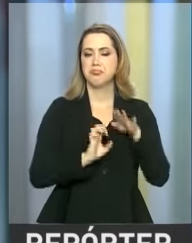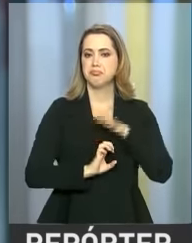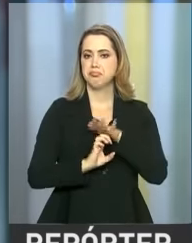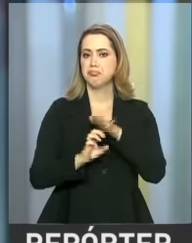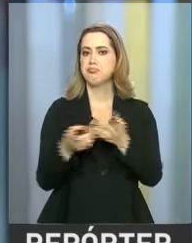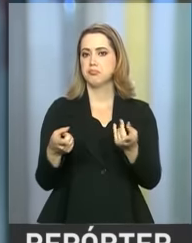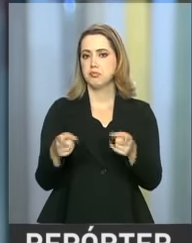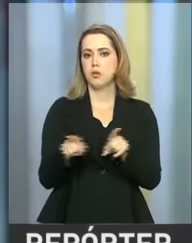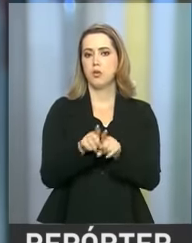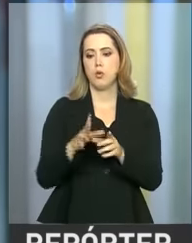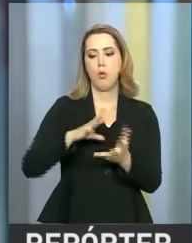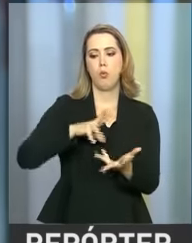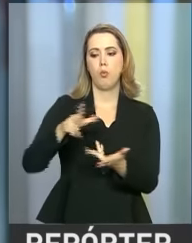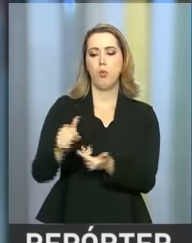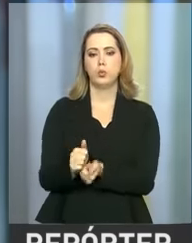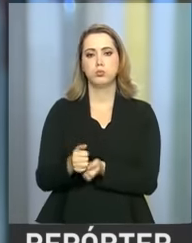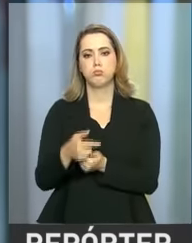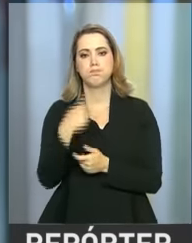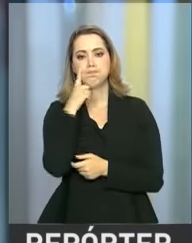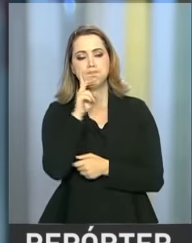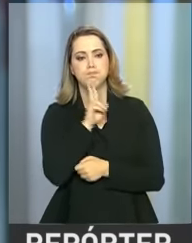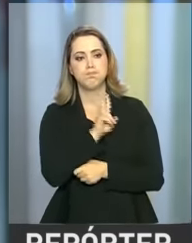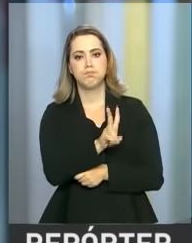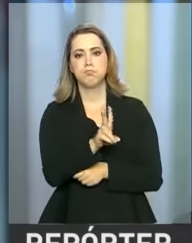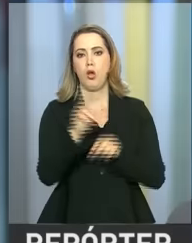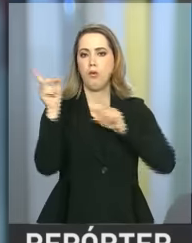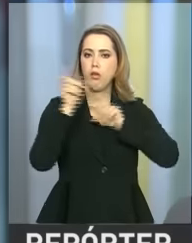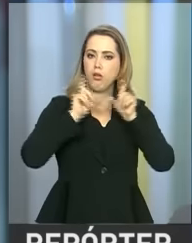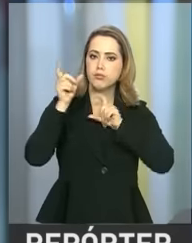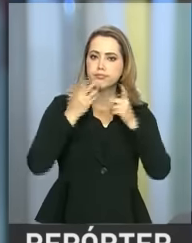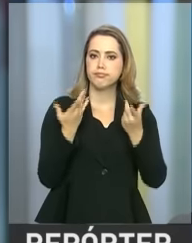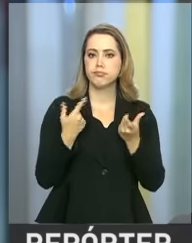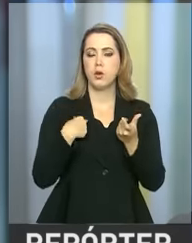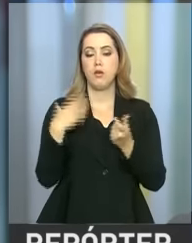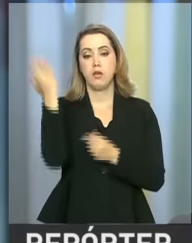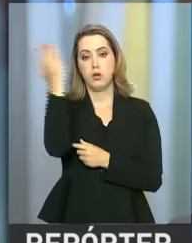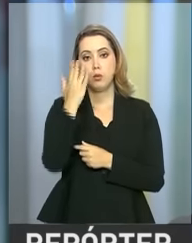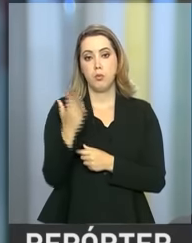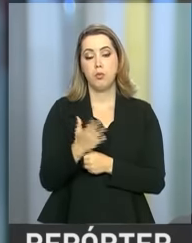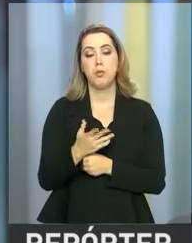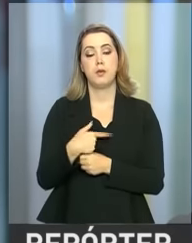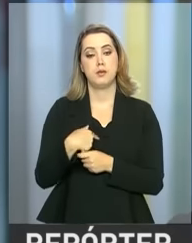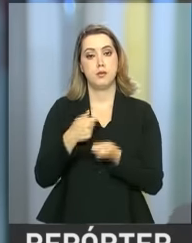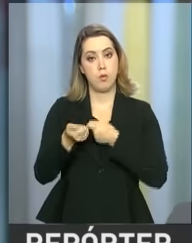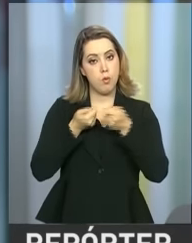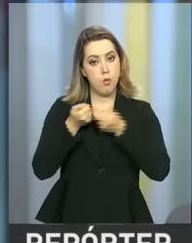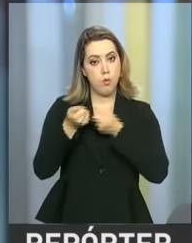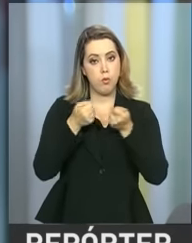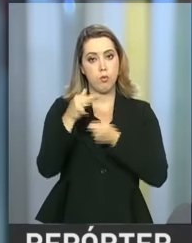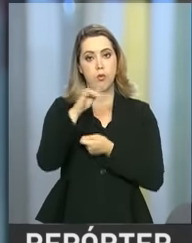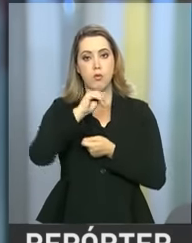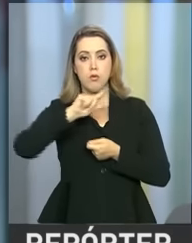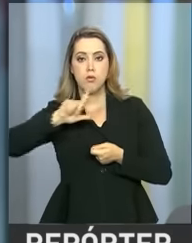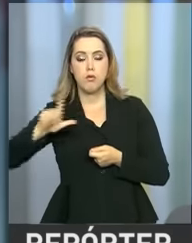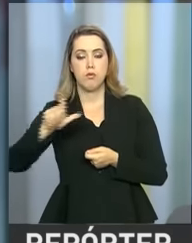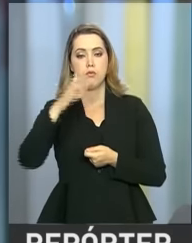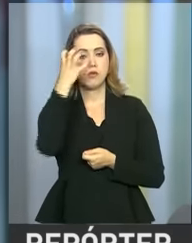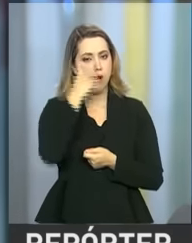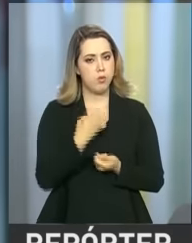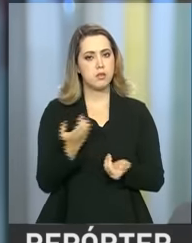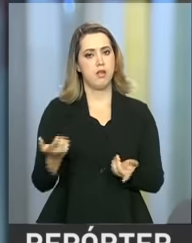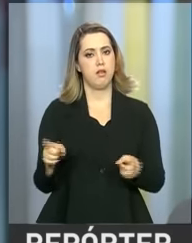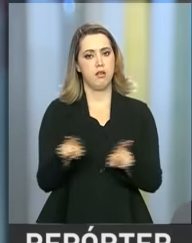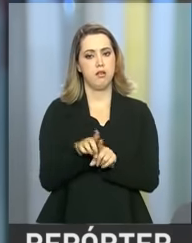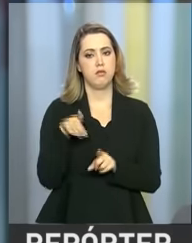empresários internacionais, para o mundo todo, que o Brasil está levando a questão fiscal a sério e que o Brasil está engajado